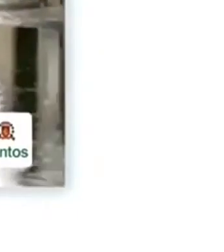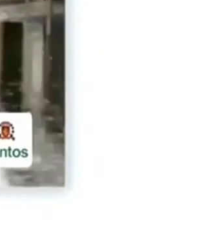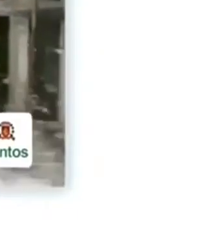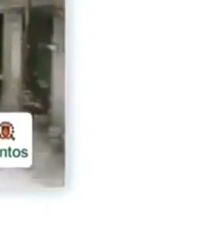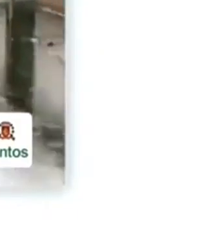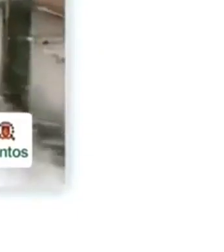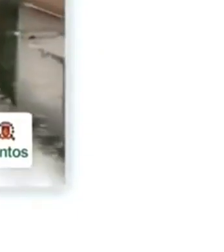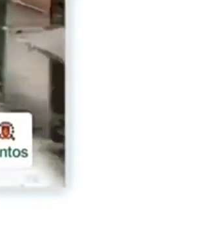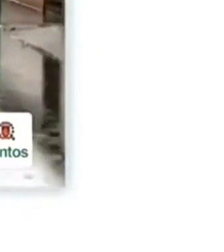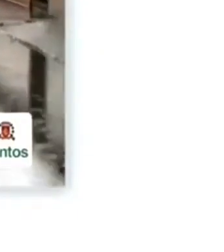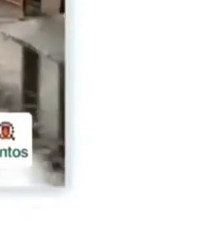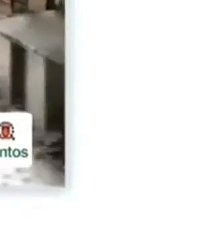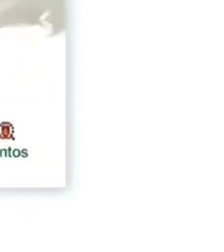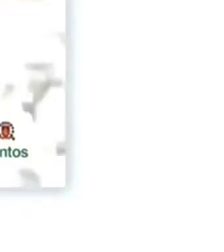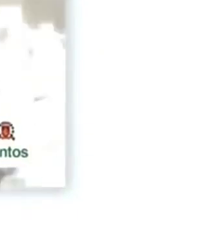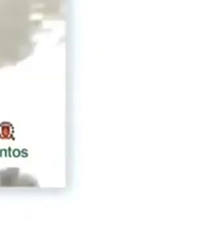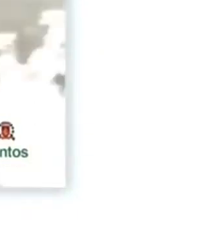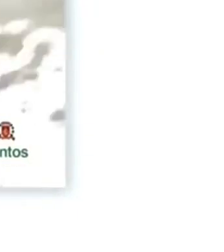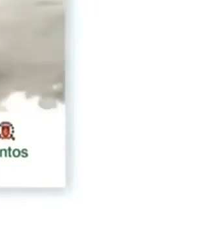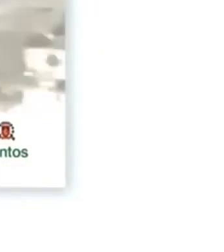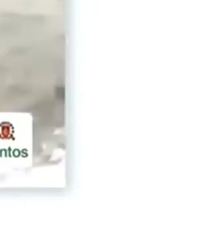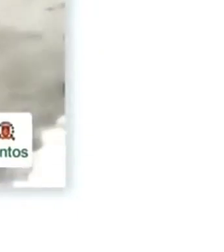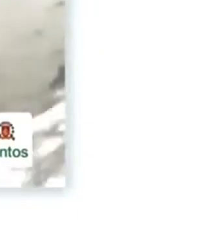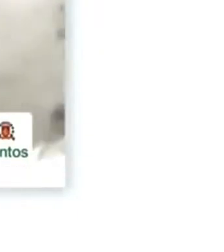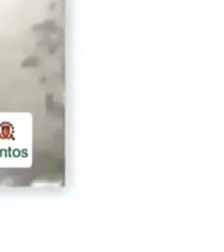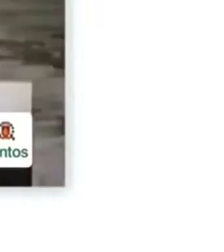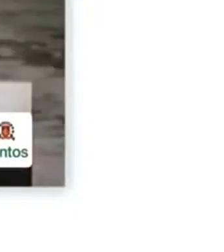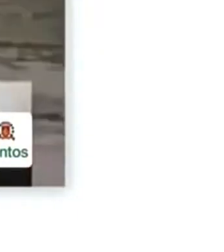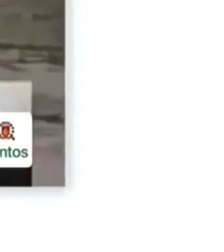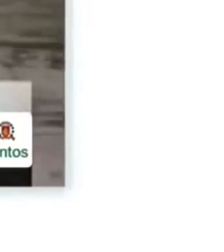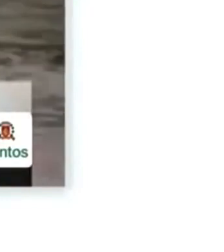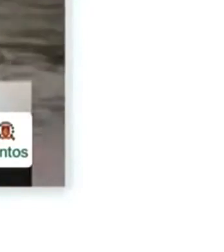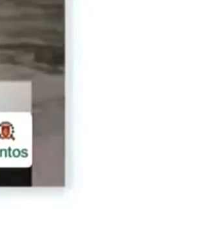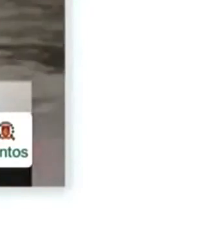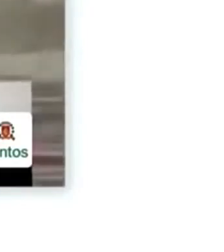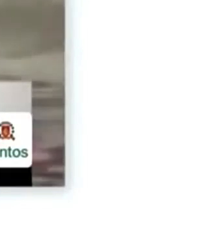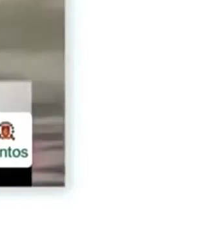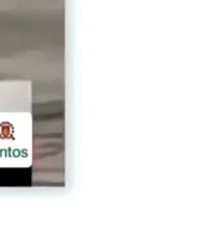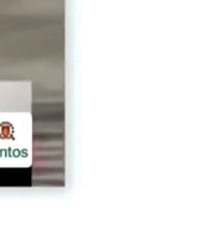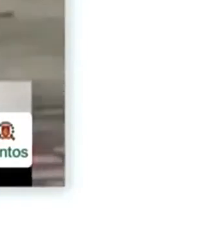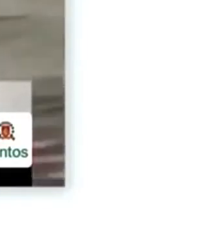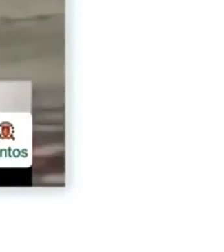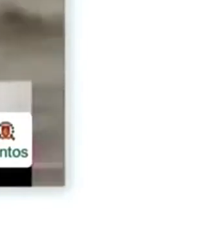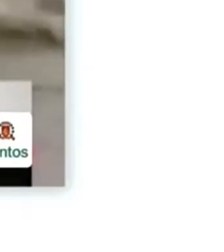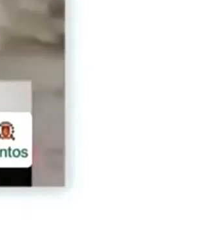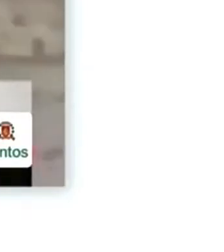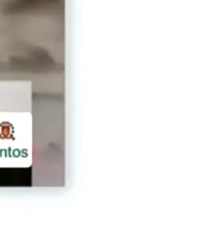Por que acontecem tantas enchentes em Santos? Em primeiro lugar, chove muito na nossa região.